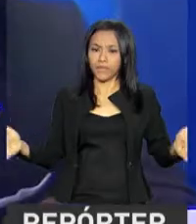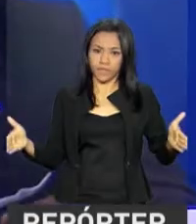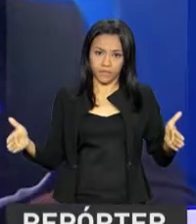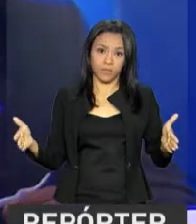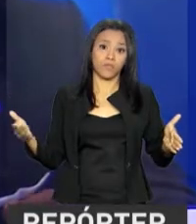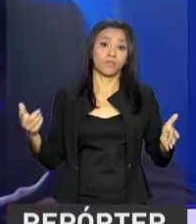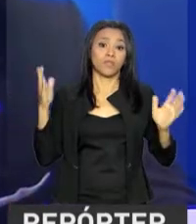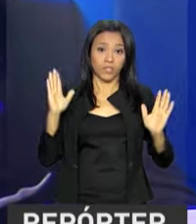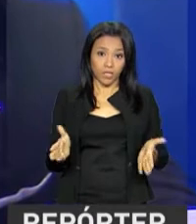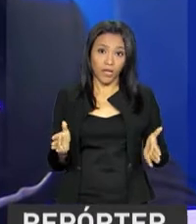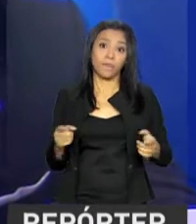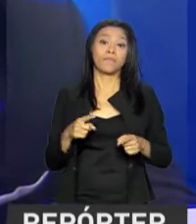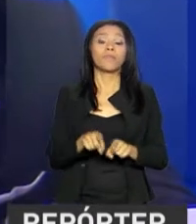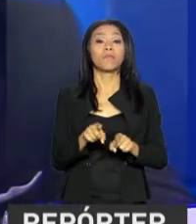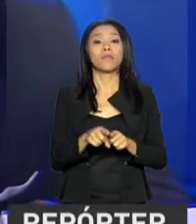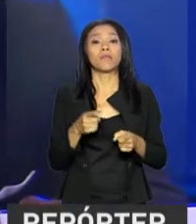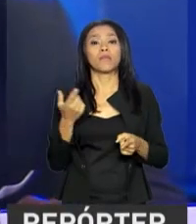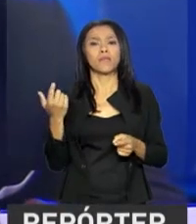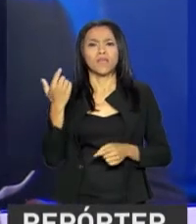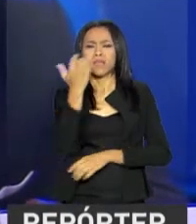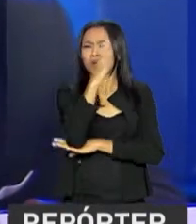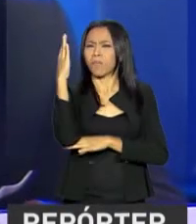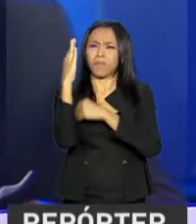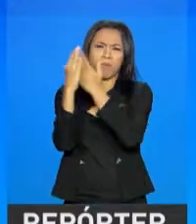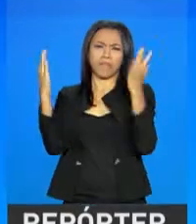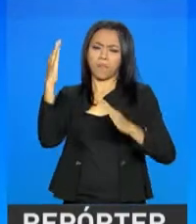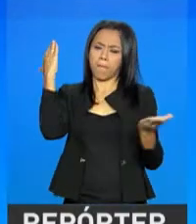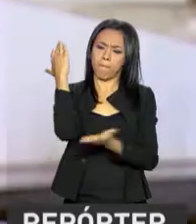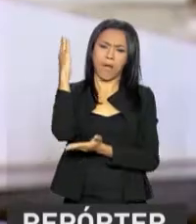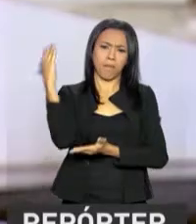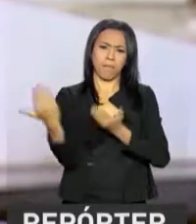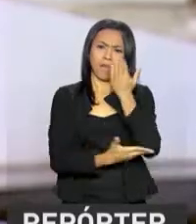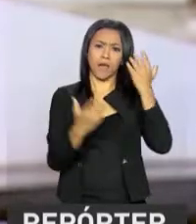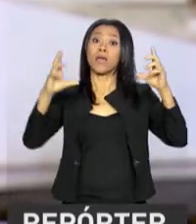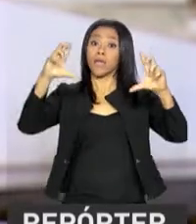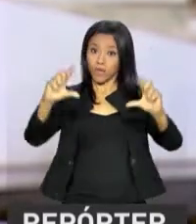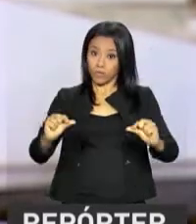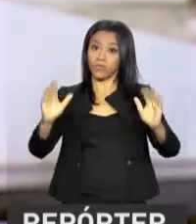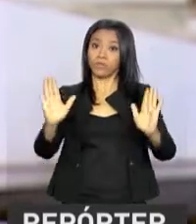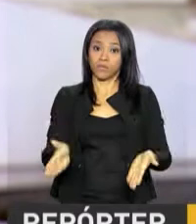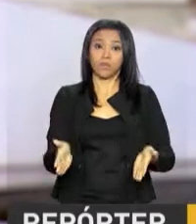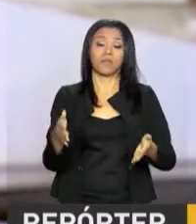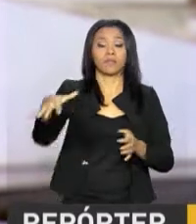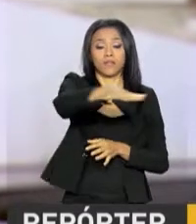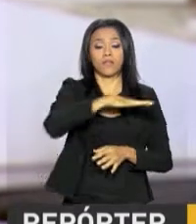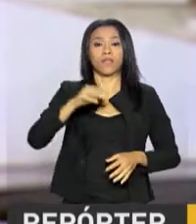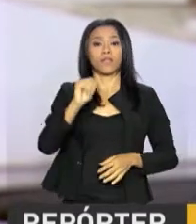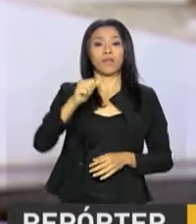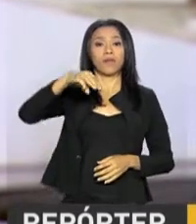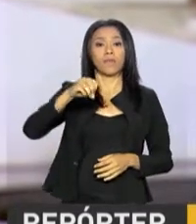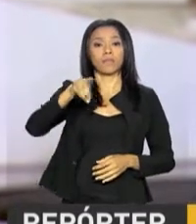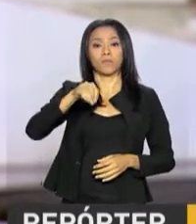revertemos a curva de desmatamento na amazônia michel temer disse que o governo está finalizando um projeto